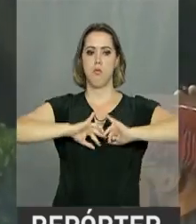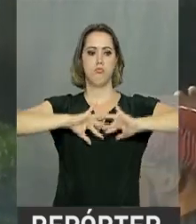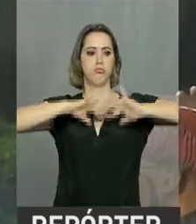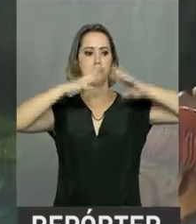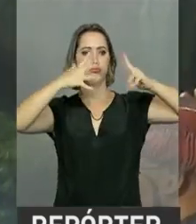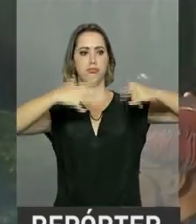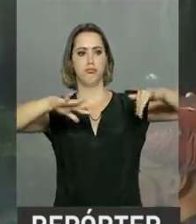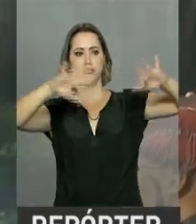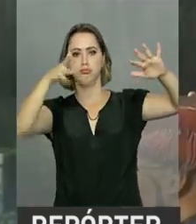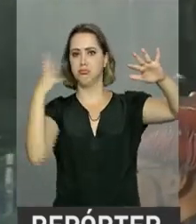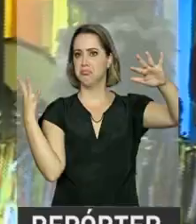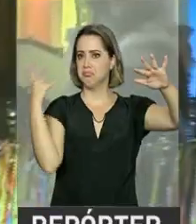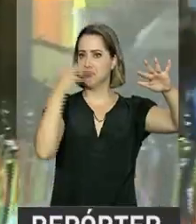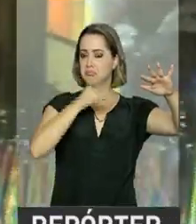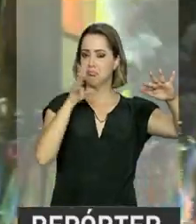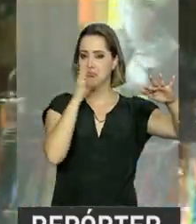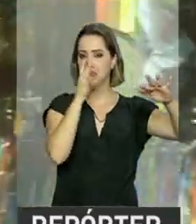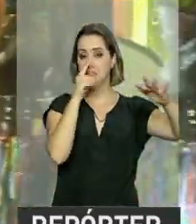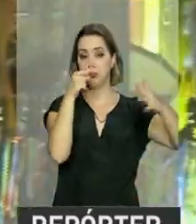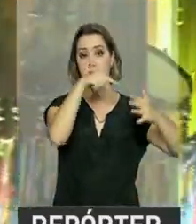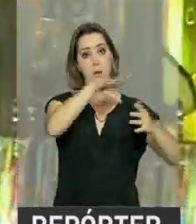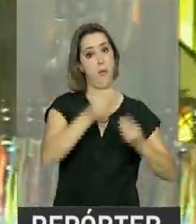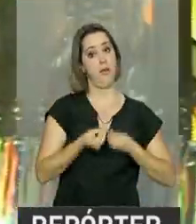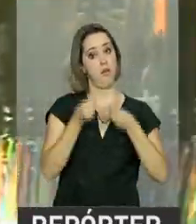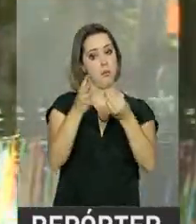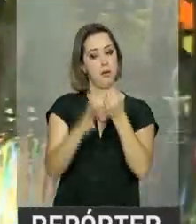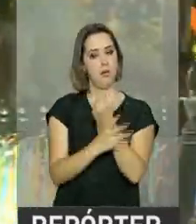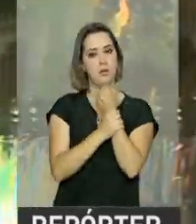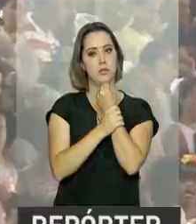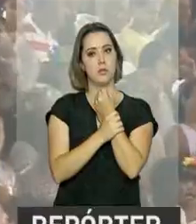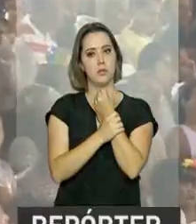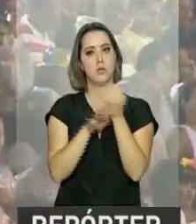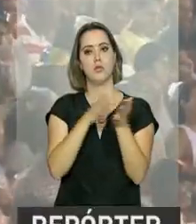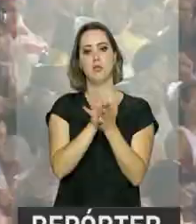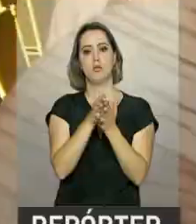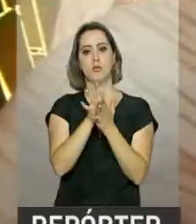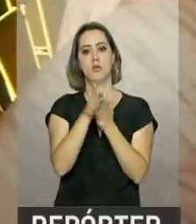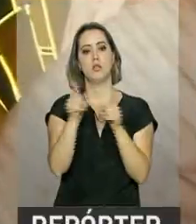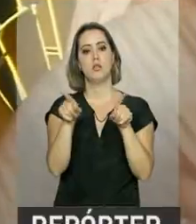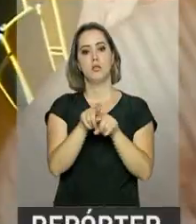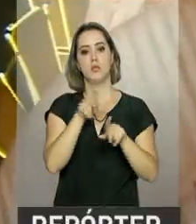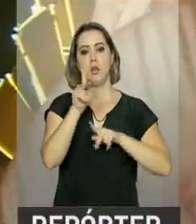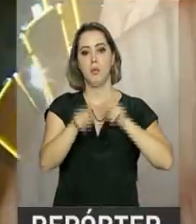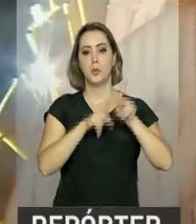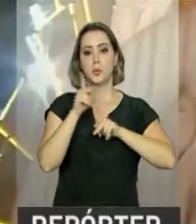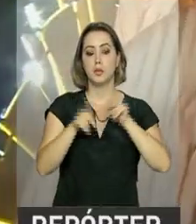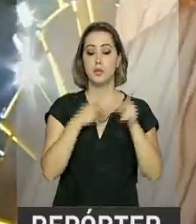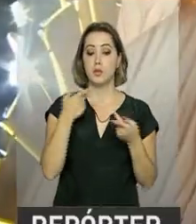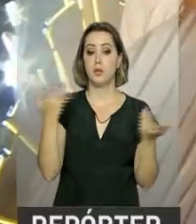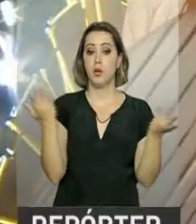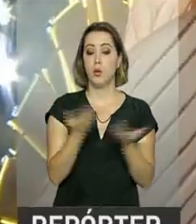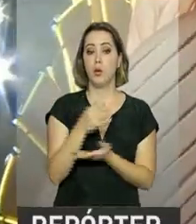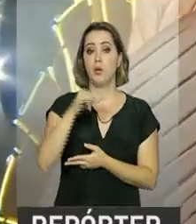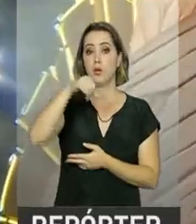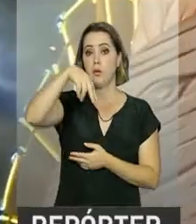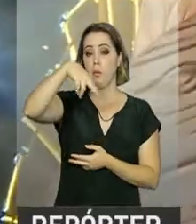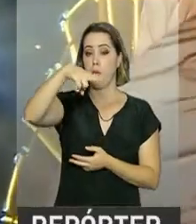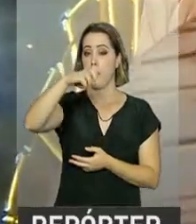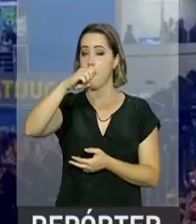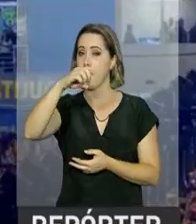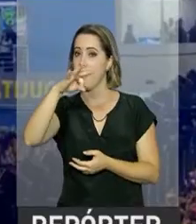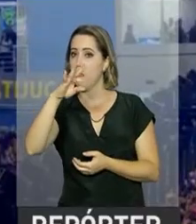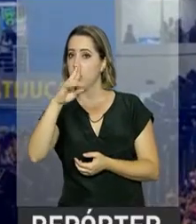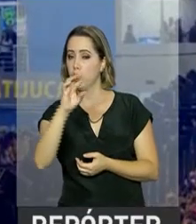maiores símbolos do carnaval e para dar mais segurança aos sambistas e ao público o imetro vai agilizar a regulamentação dos